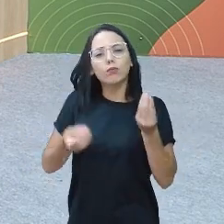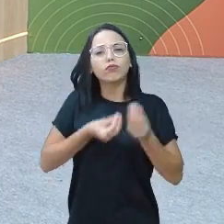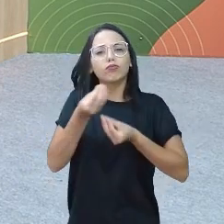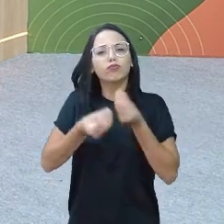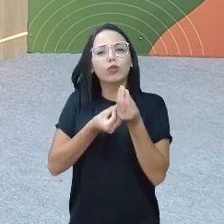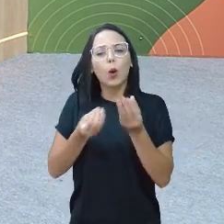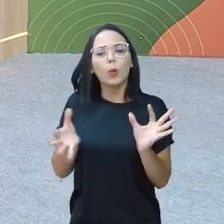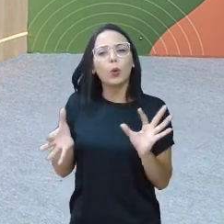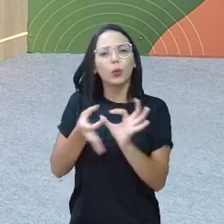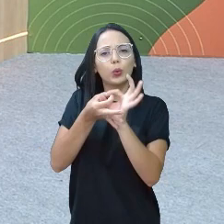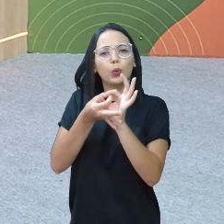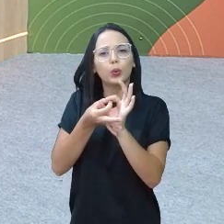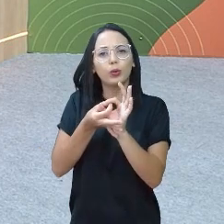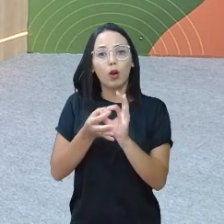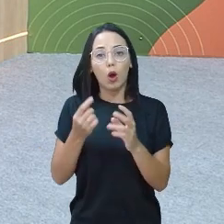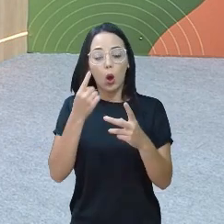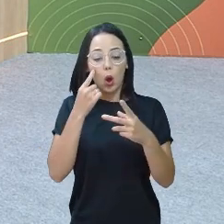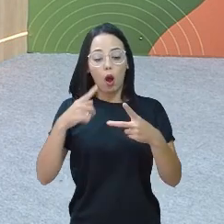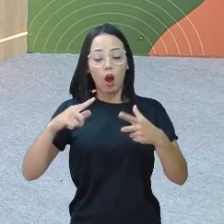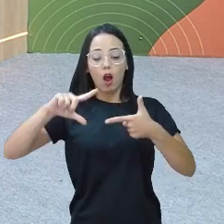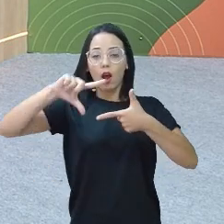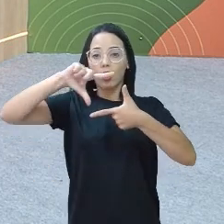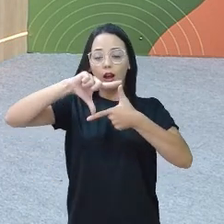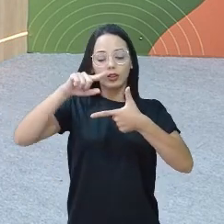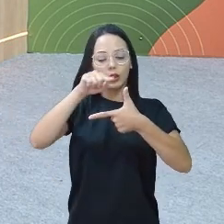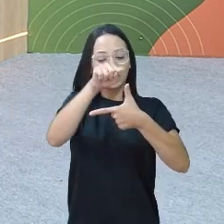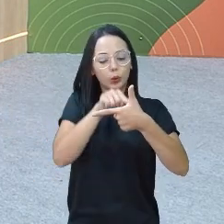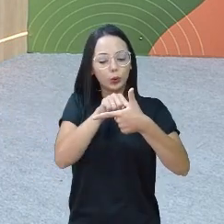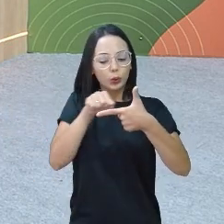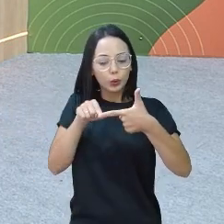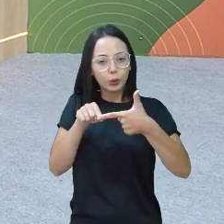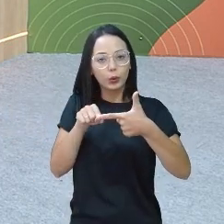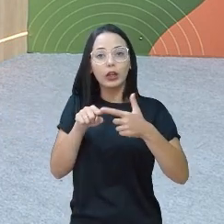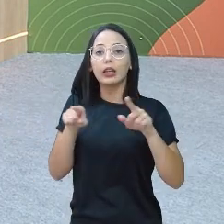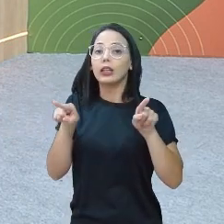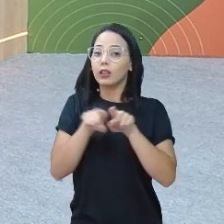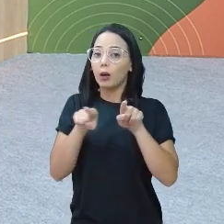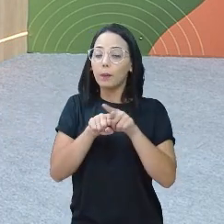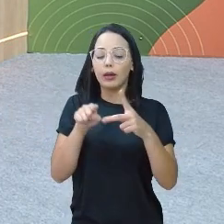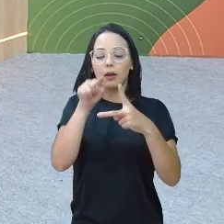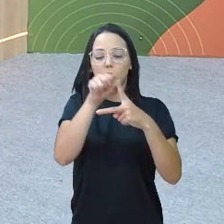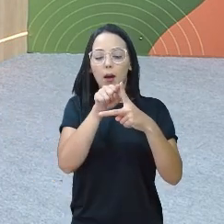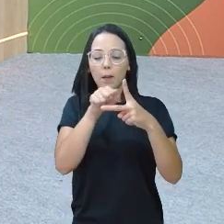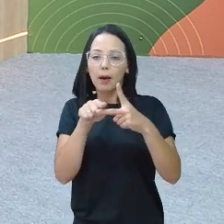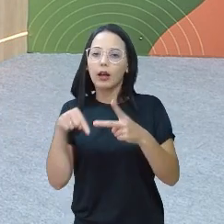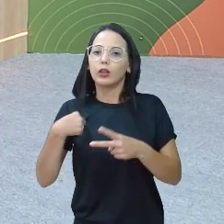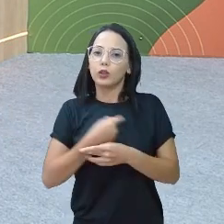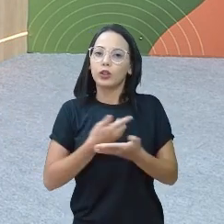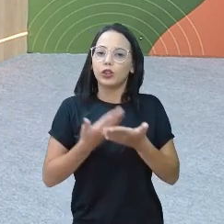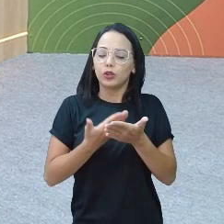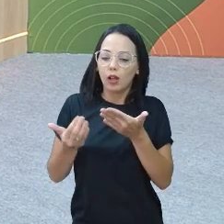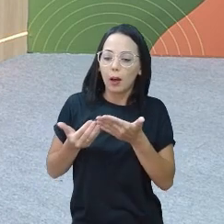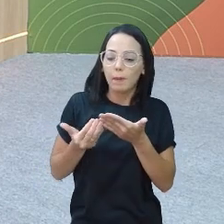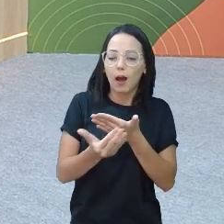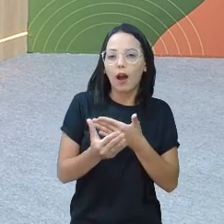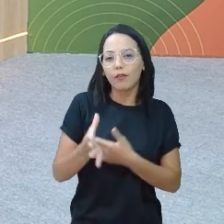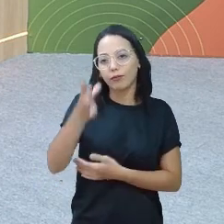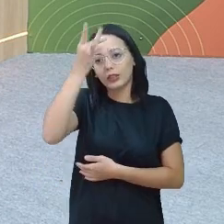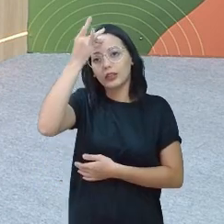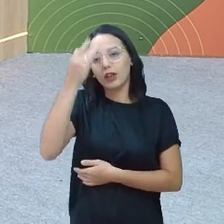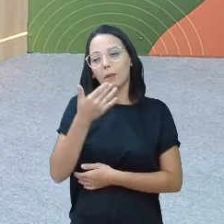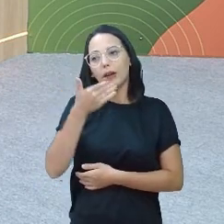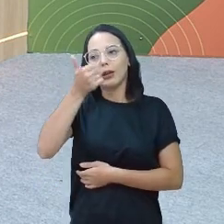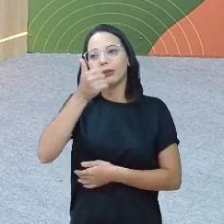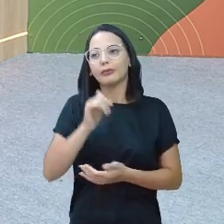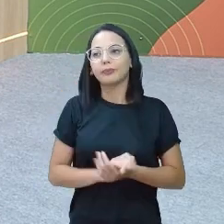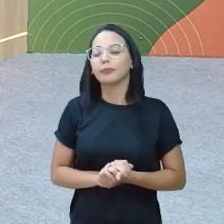maneira de fazer o cálculo da área do retângulo e da área do quadrado, tá? A gente vai fazer mais exercícios na frente para fixar melhor, beleza?